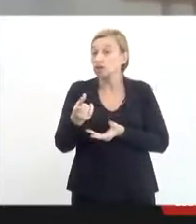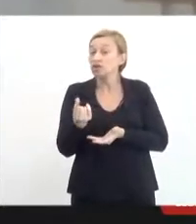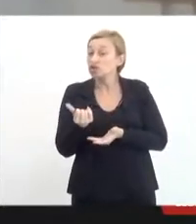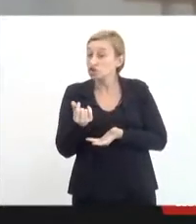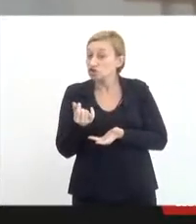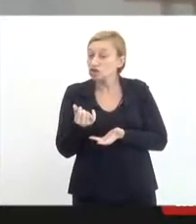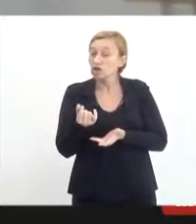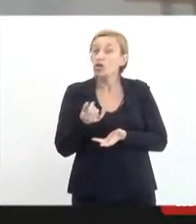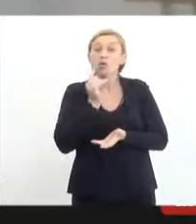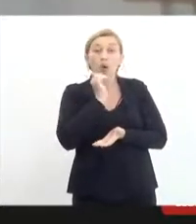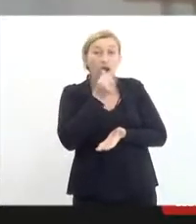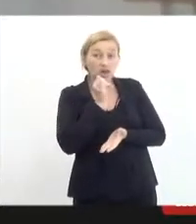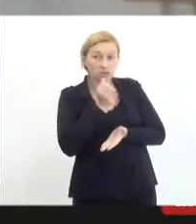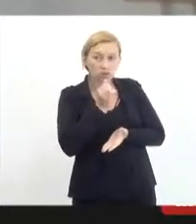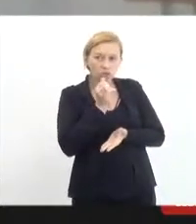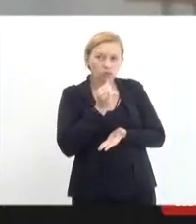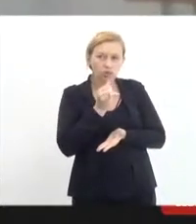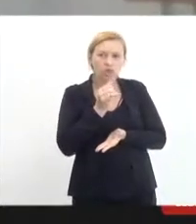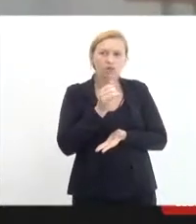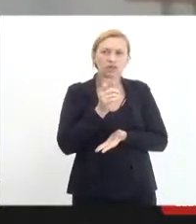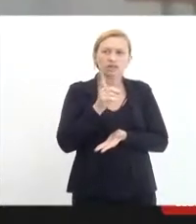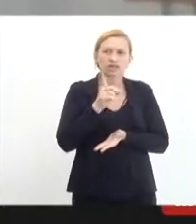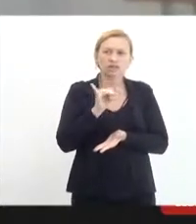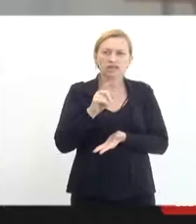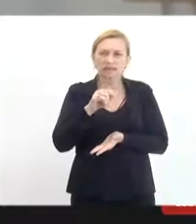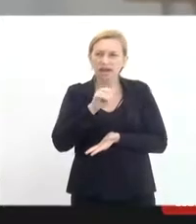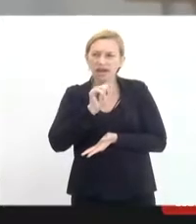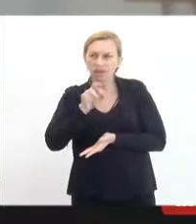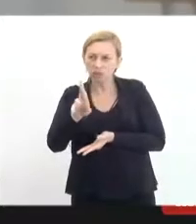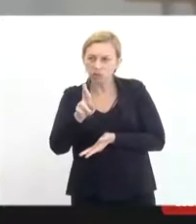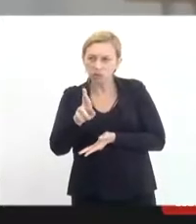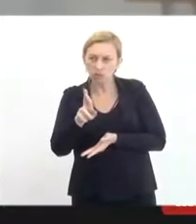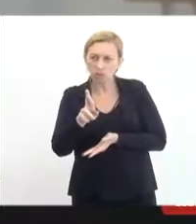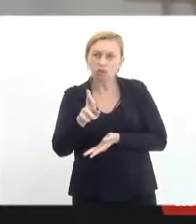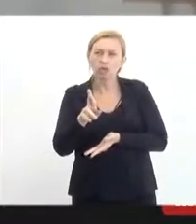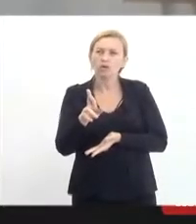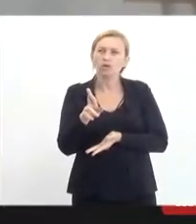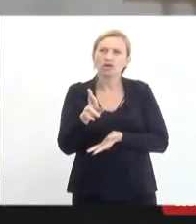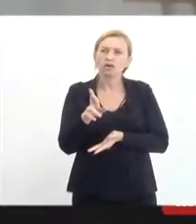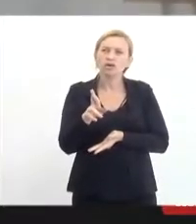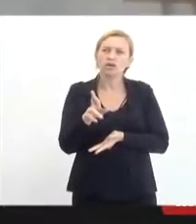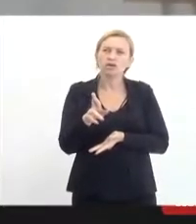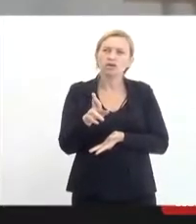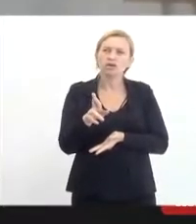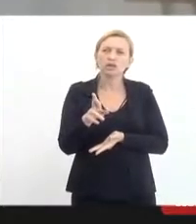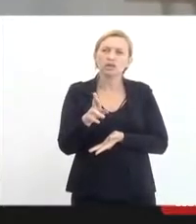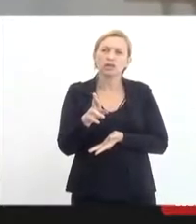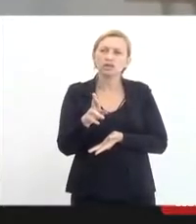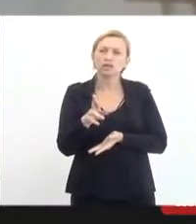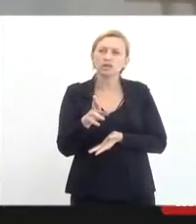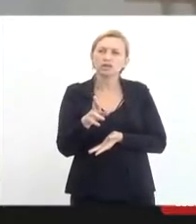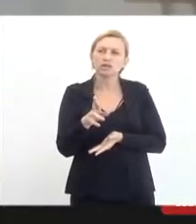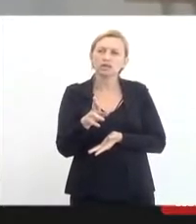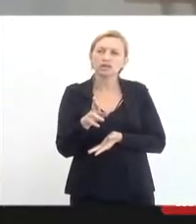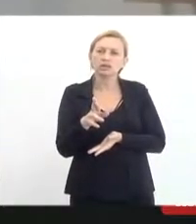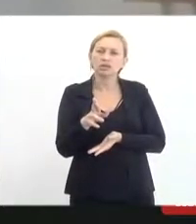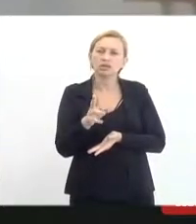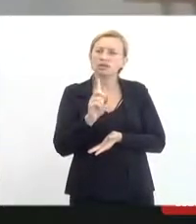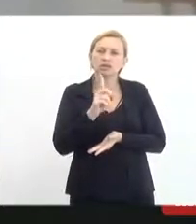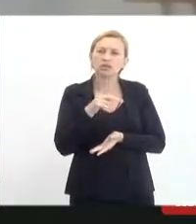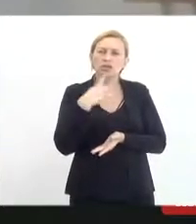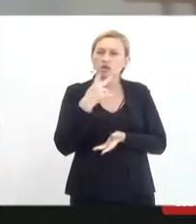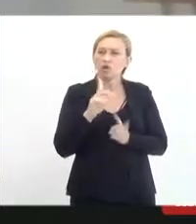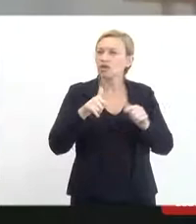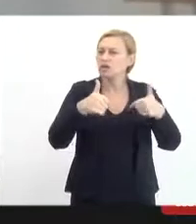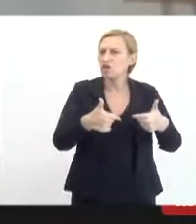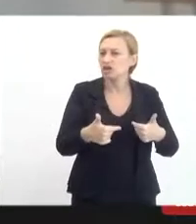O relator, o desembargador Gilberto Campista Guarino, inadmitiu essa ação, esse